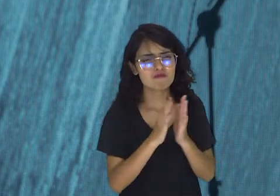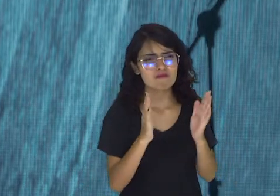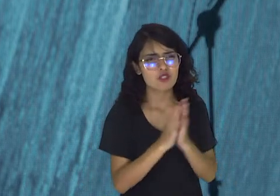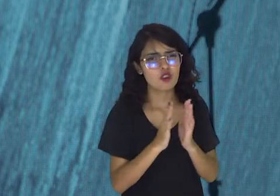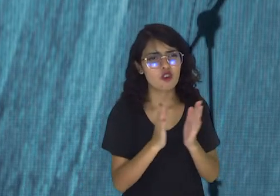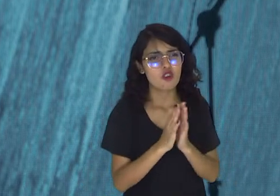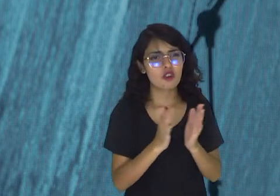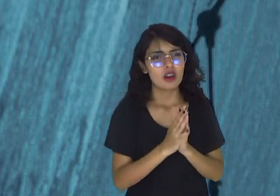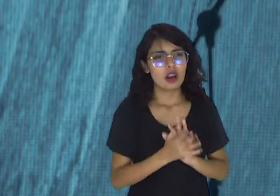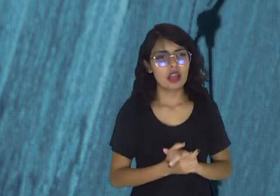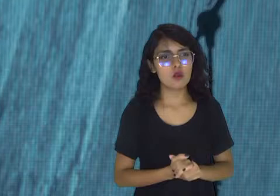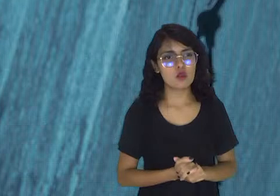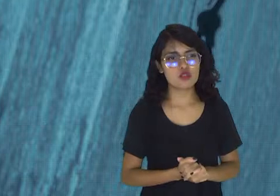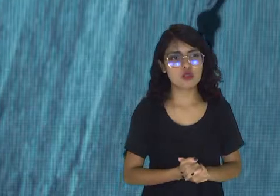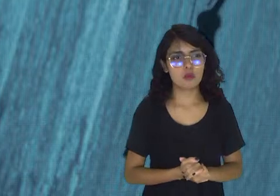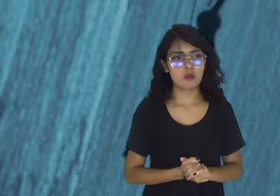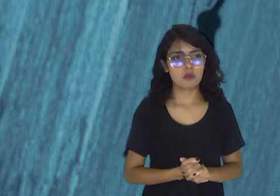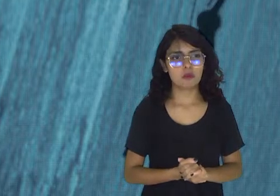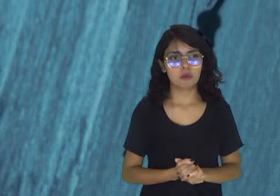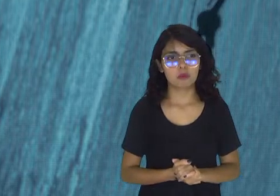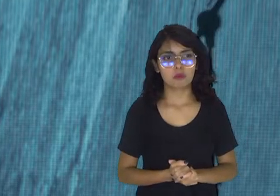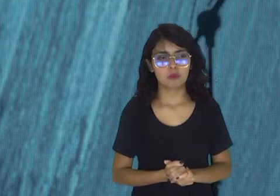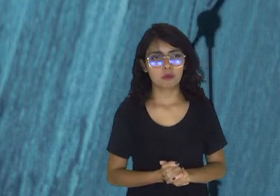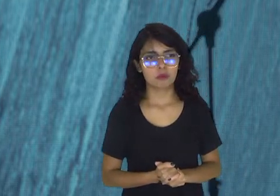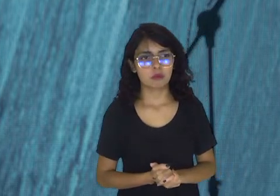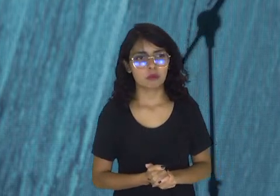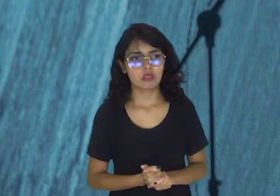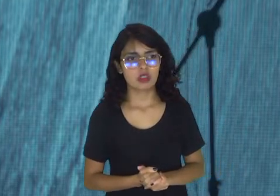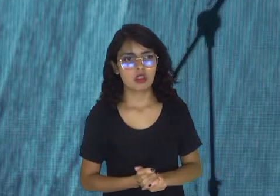Tivemos uma manhã incrível aqui, das 7 às 8:30.